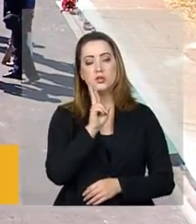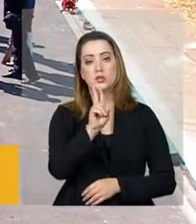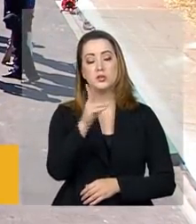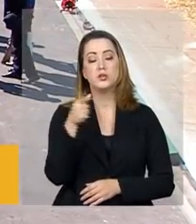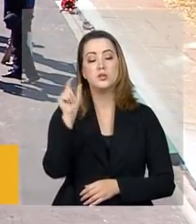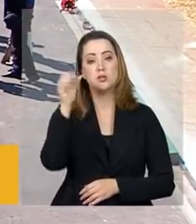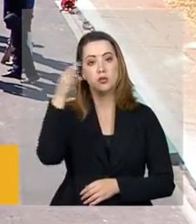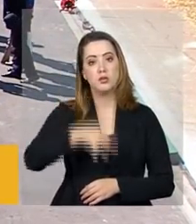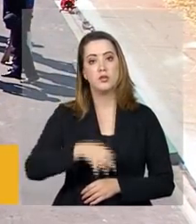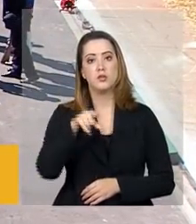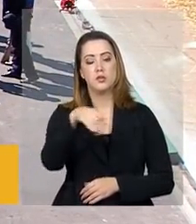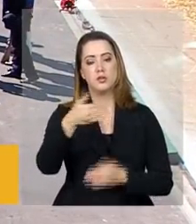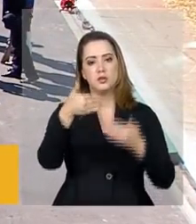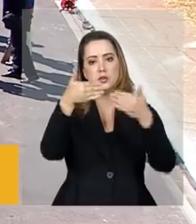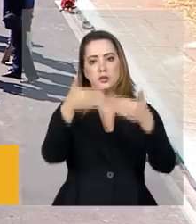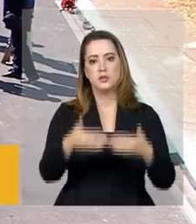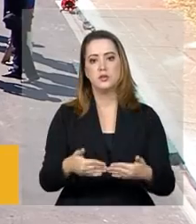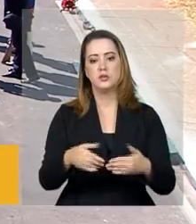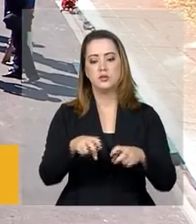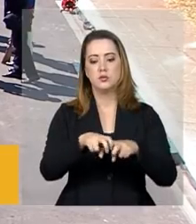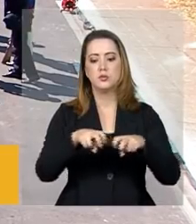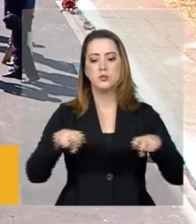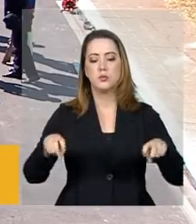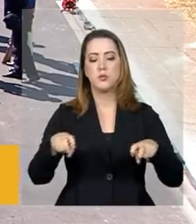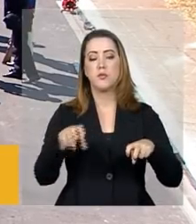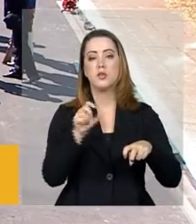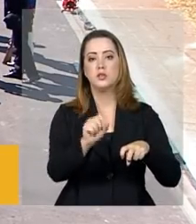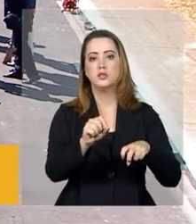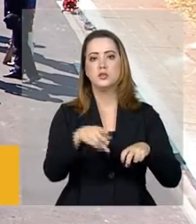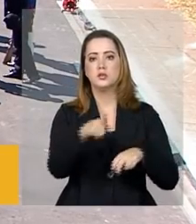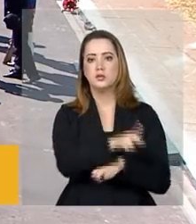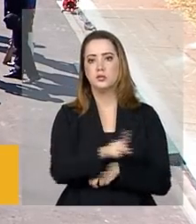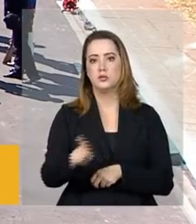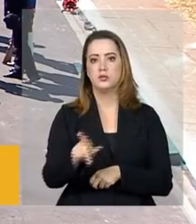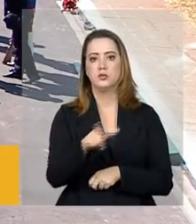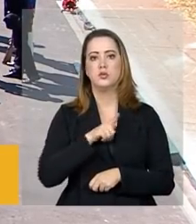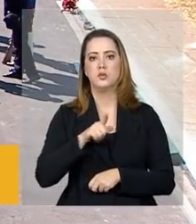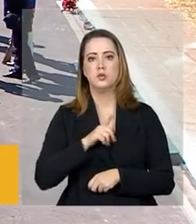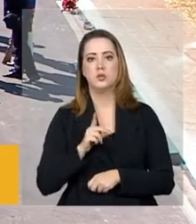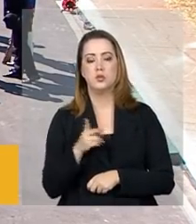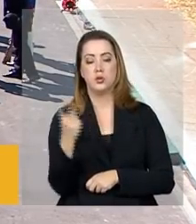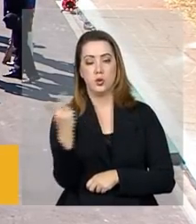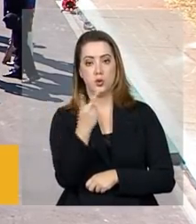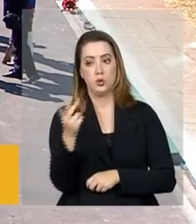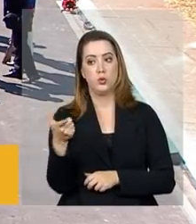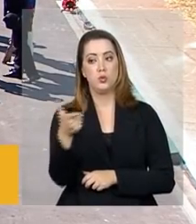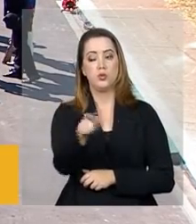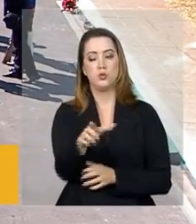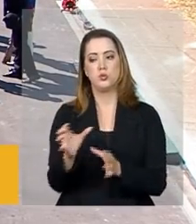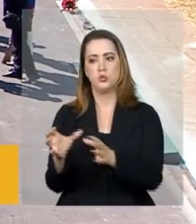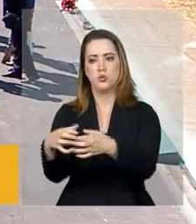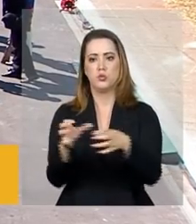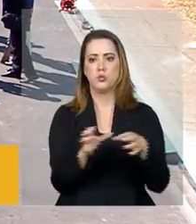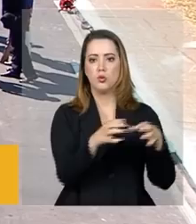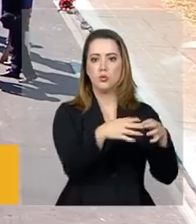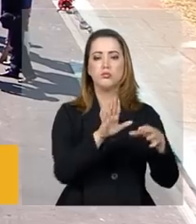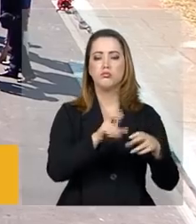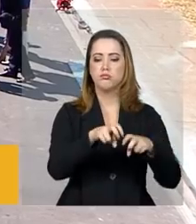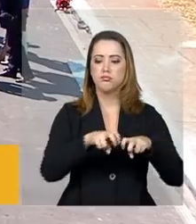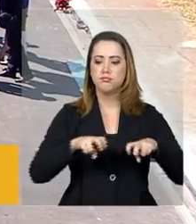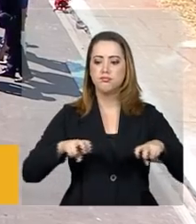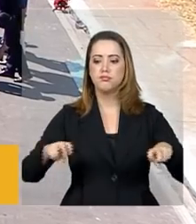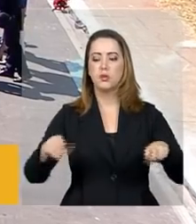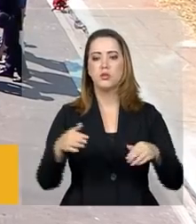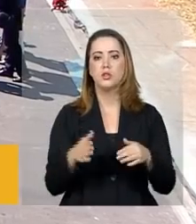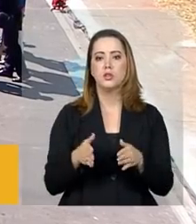exatamente à frente da tribuna presidencial. Existem outros dois grupamentos que estão distribuídos durante ao longo